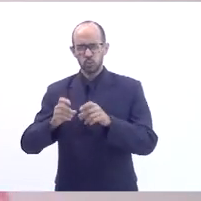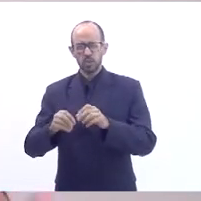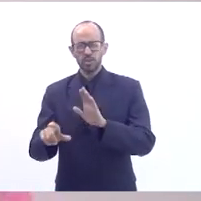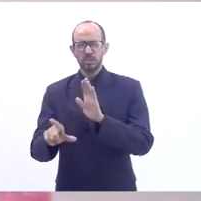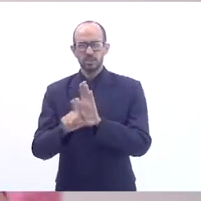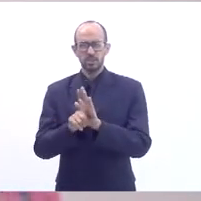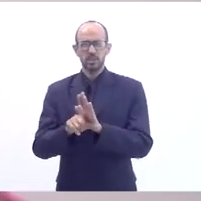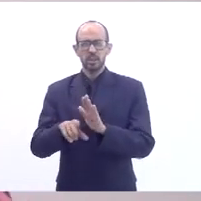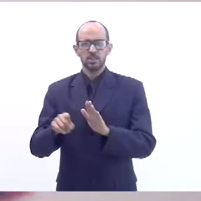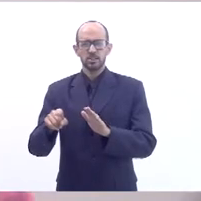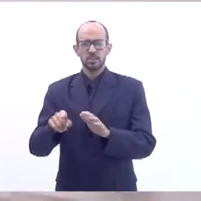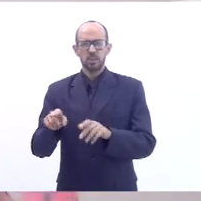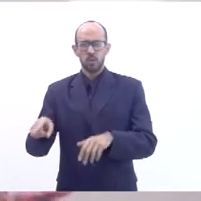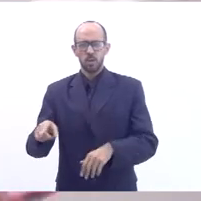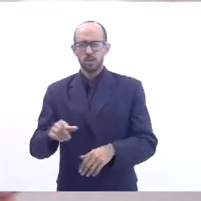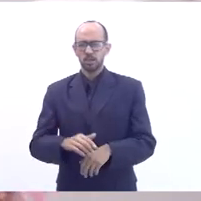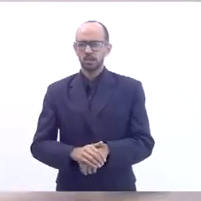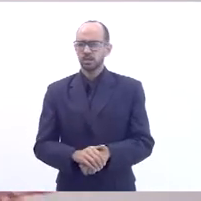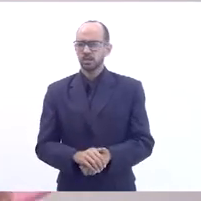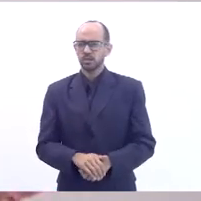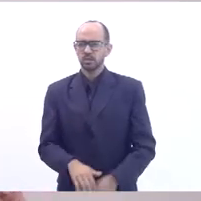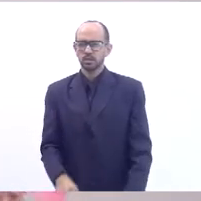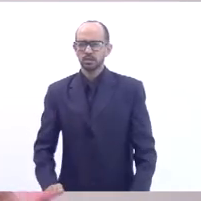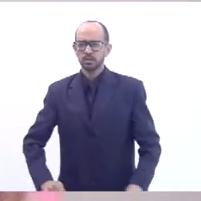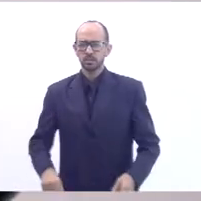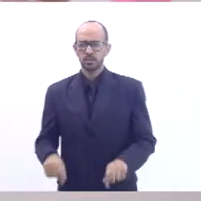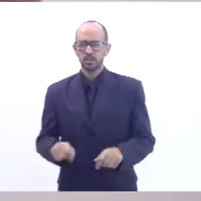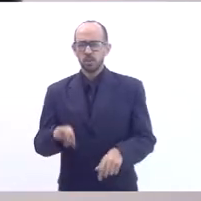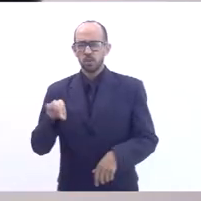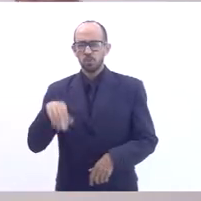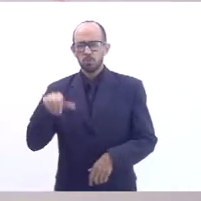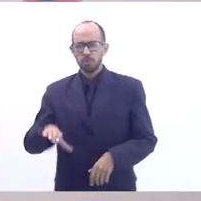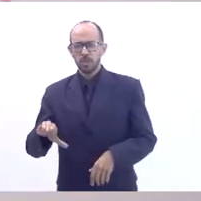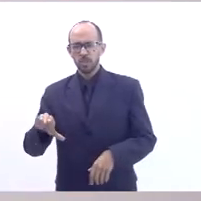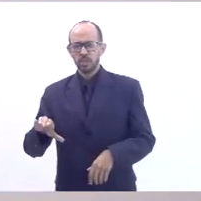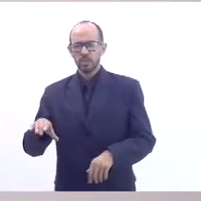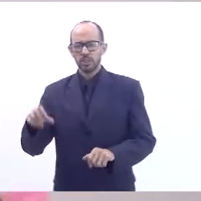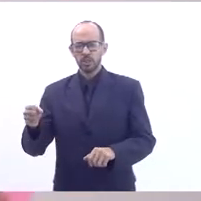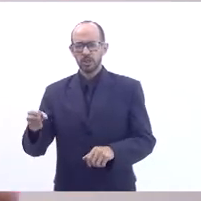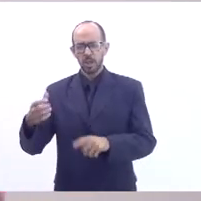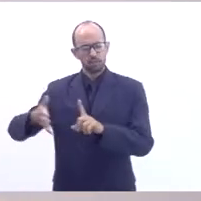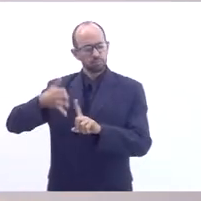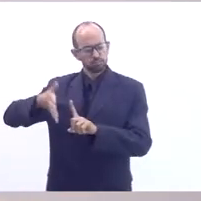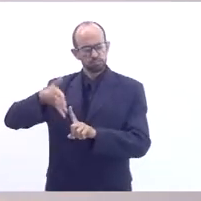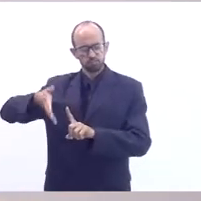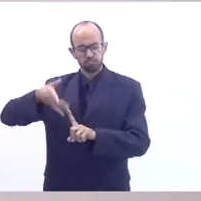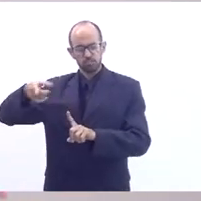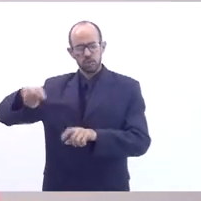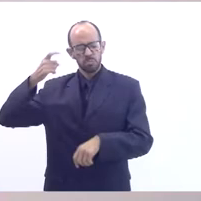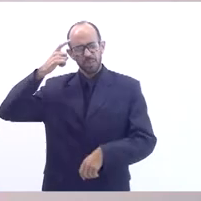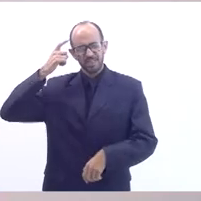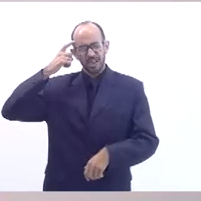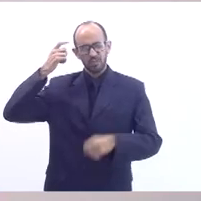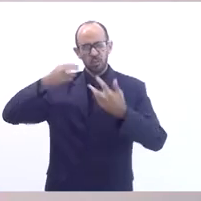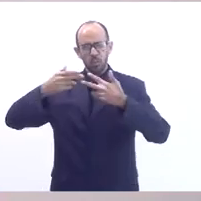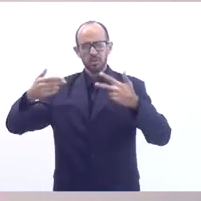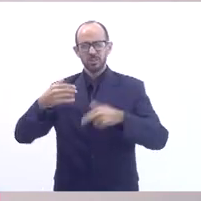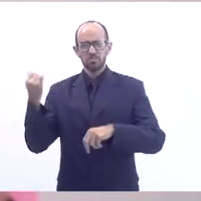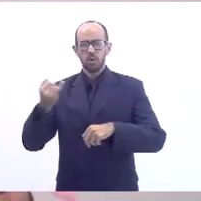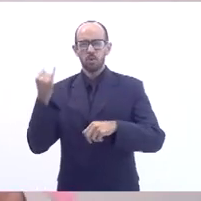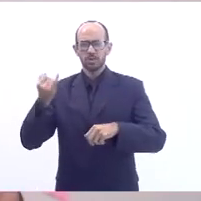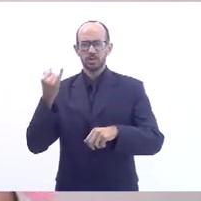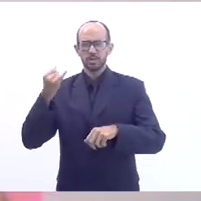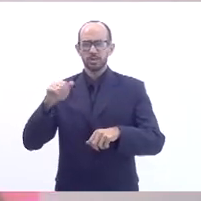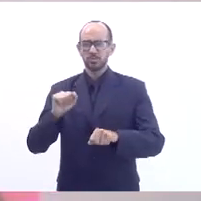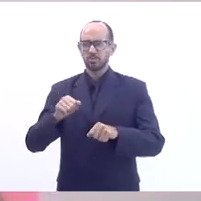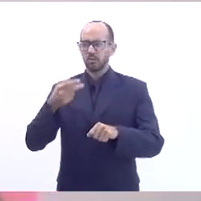que que já estão aí o mim que enquanto Me que falava eu pensava várias coisas importantes né é